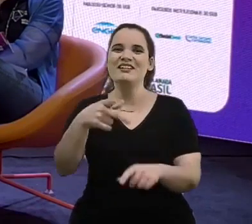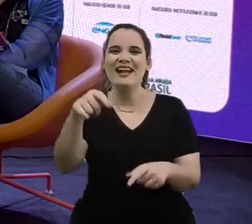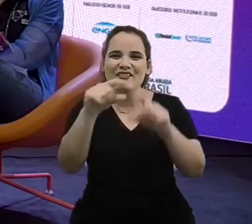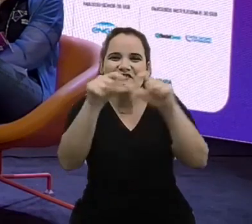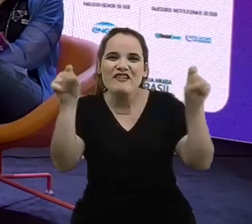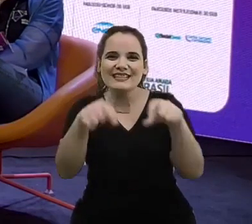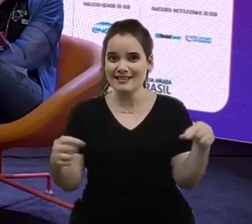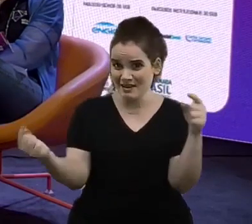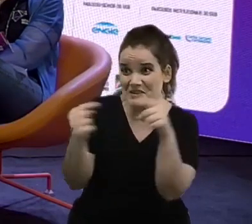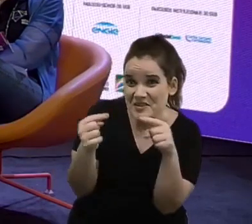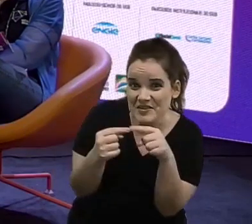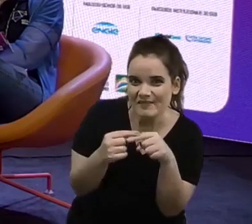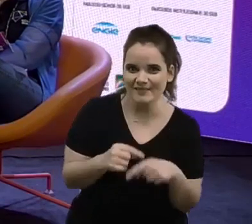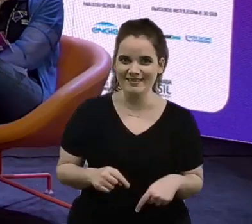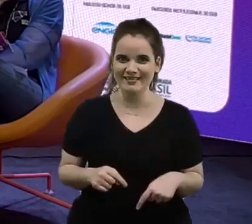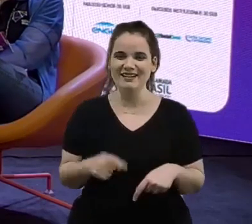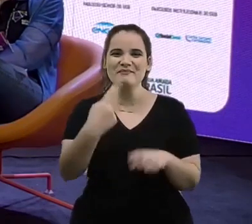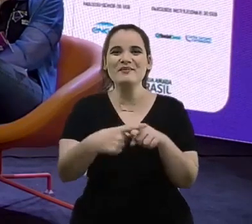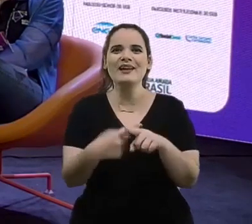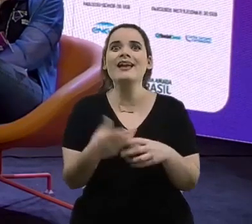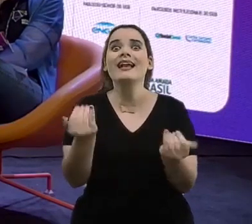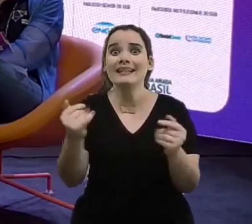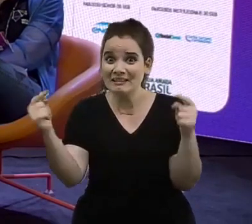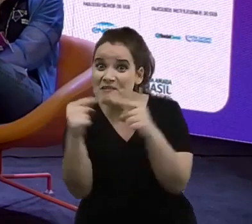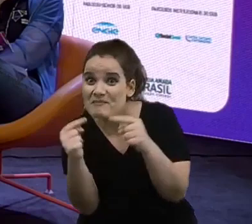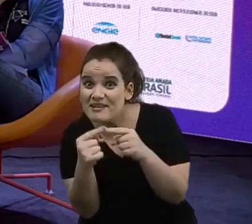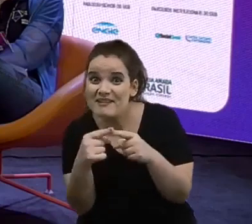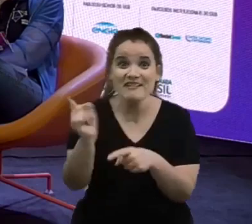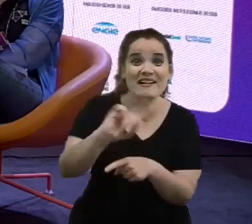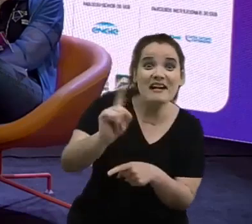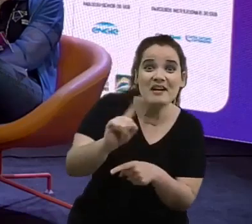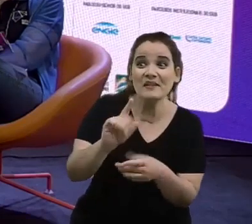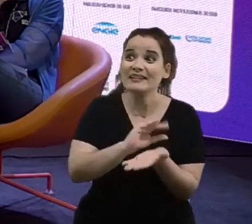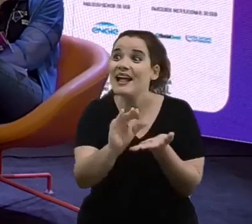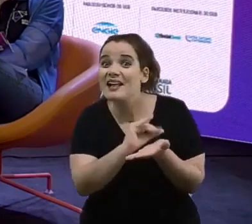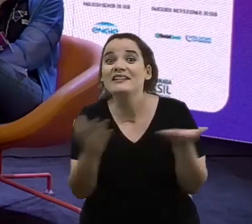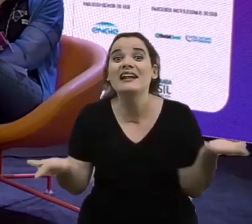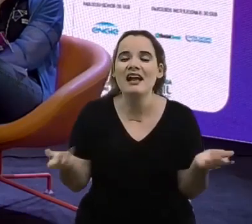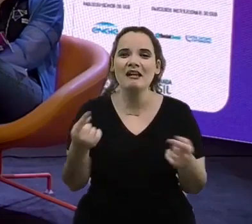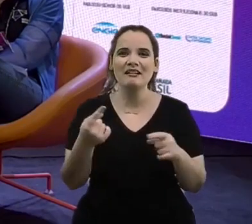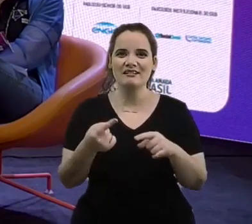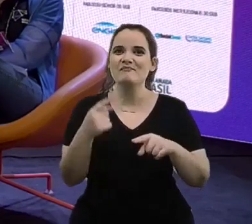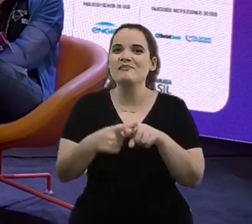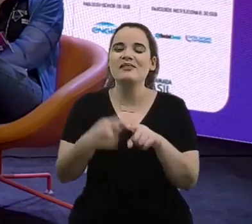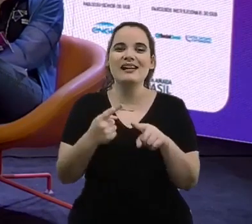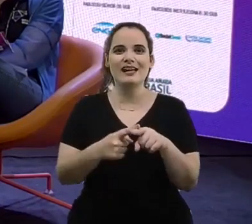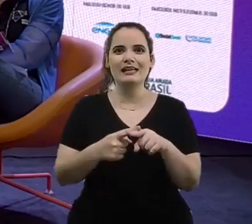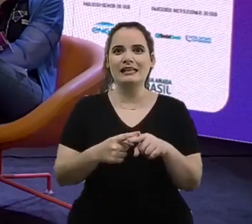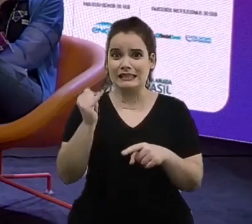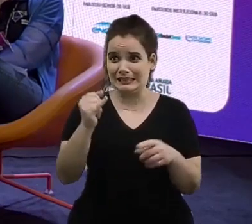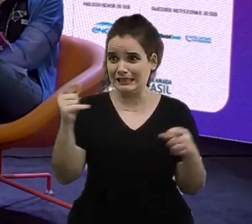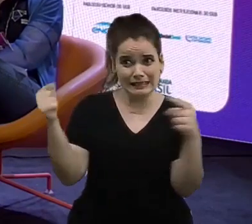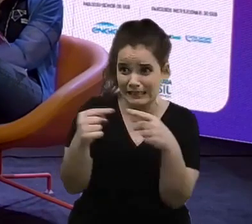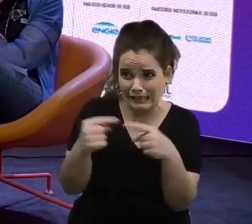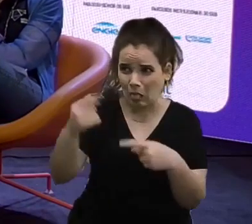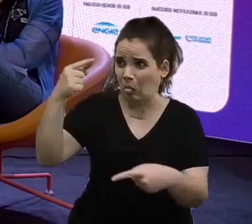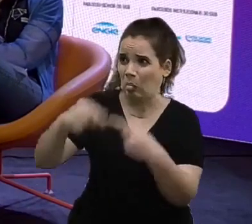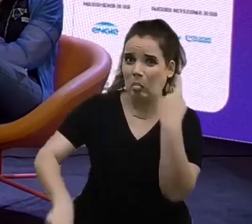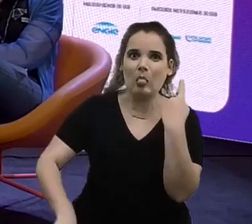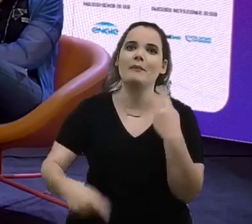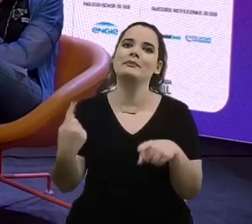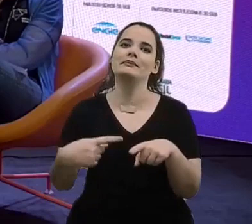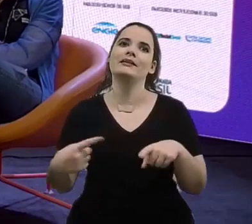que causava mais ansiedade na gente durante todo esse processo. Né? A gente conseguiu evoluir em algumas coisas,